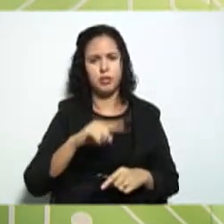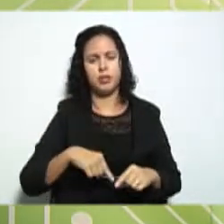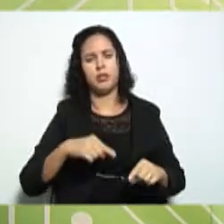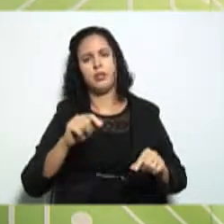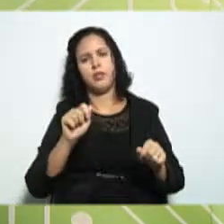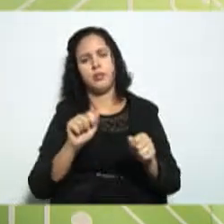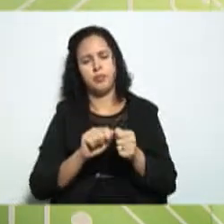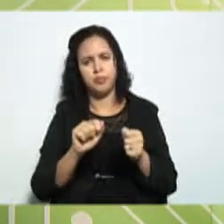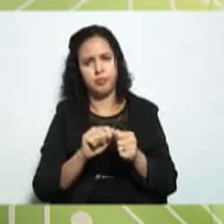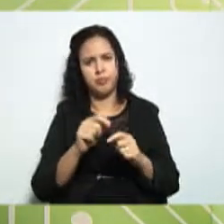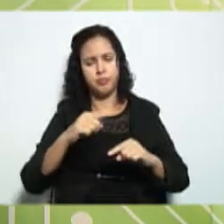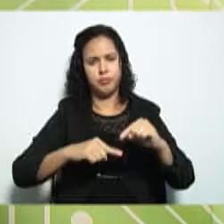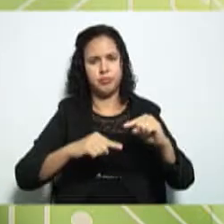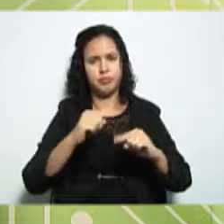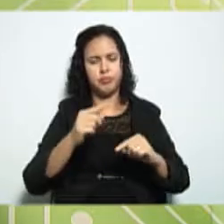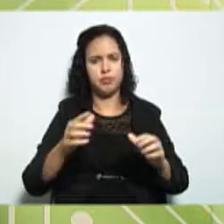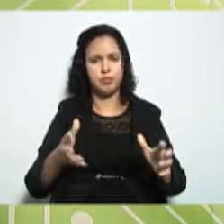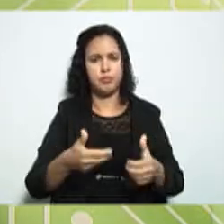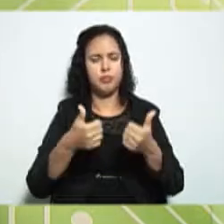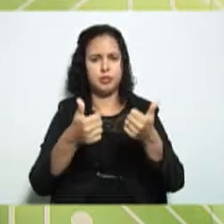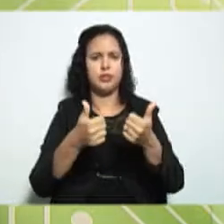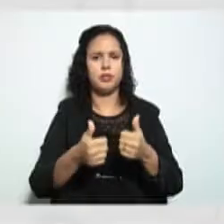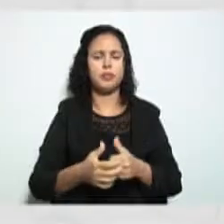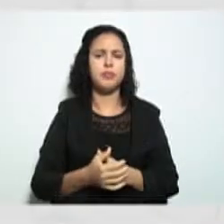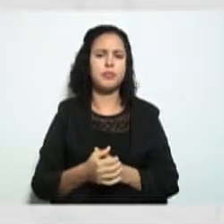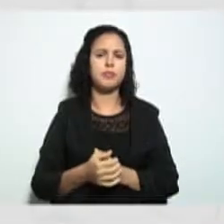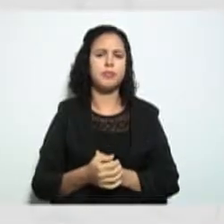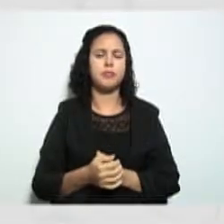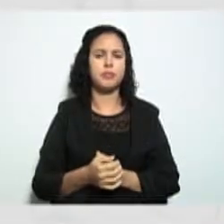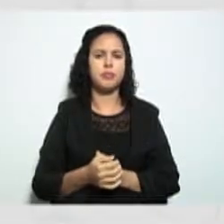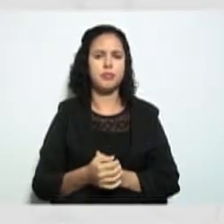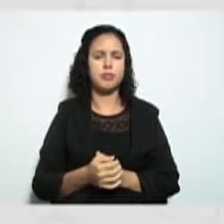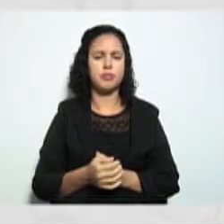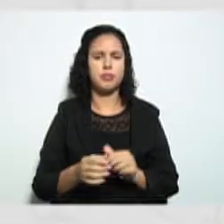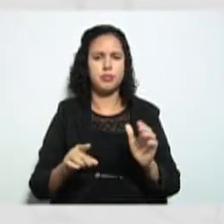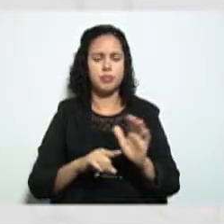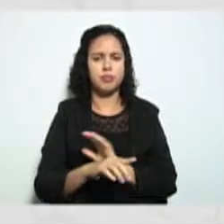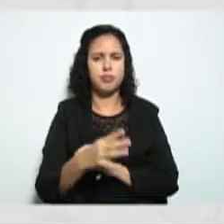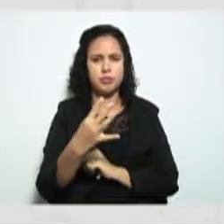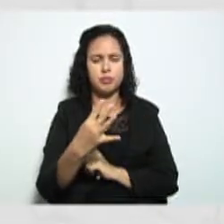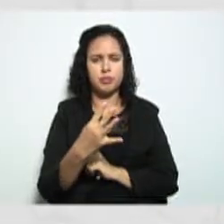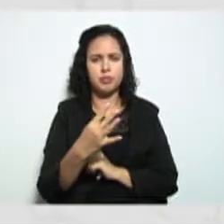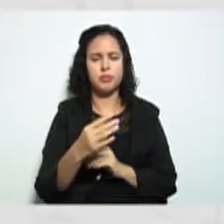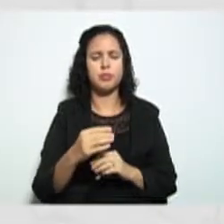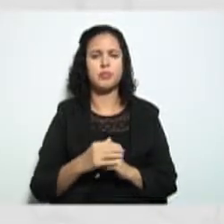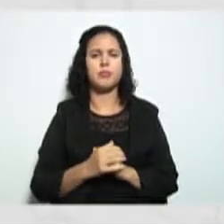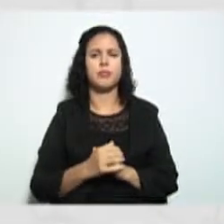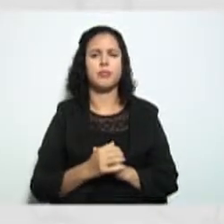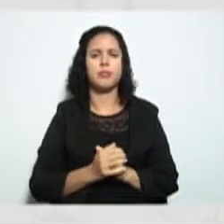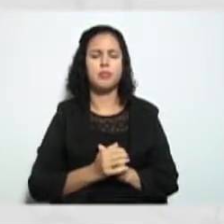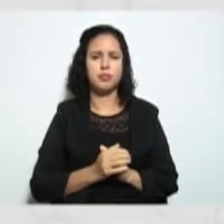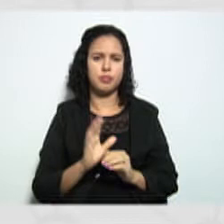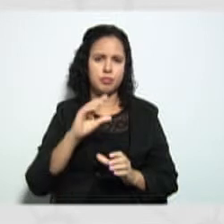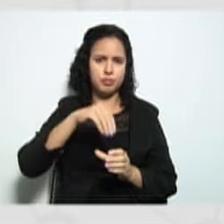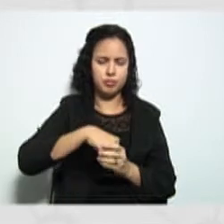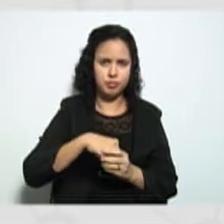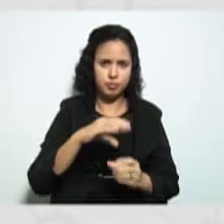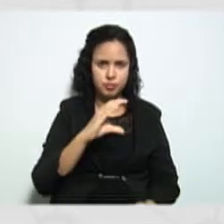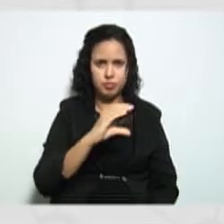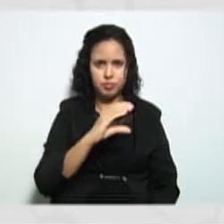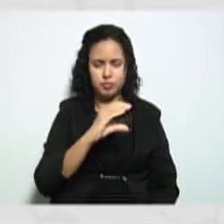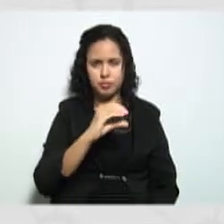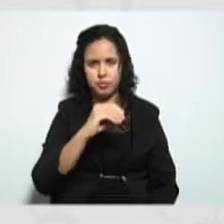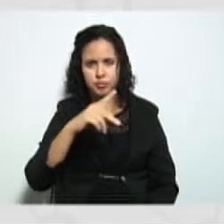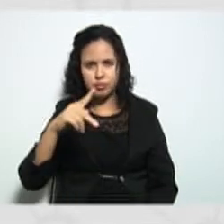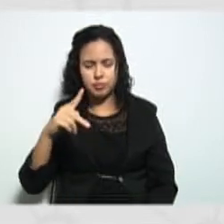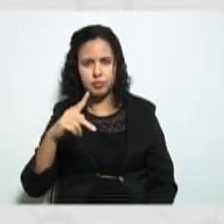mais complexos. Vamos para a pergunta número 4? Na 4 a gente fala assim: qual é o órgão máximo de decisão sobre o andamento da